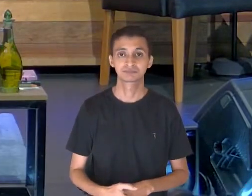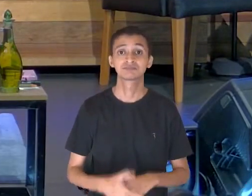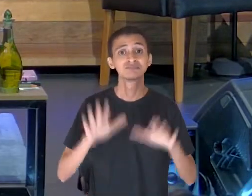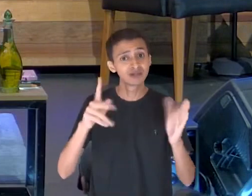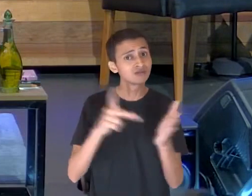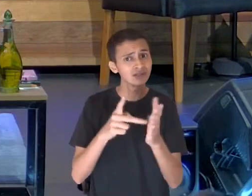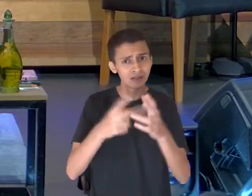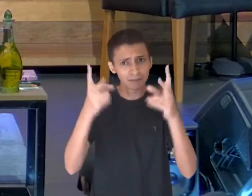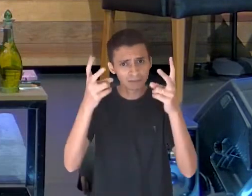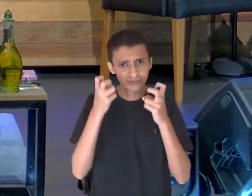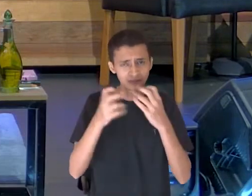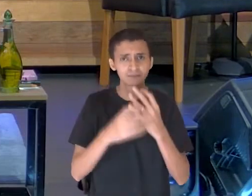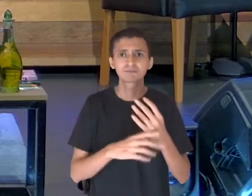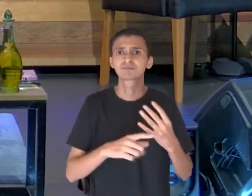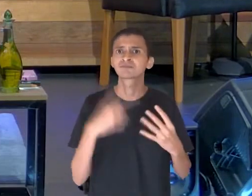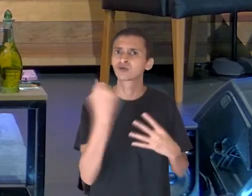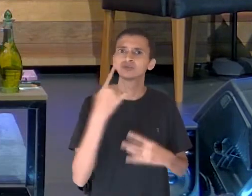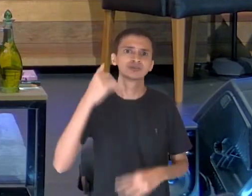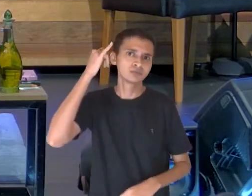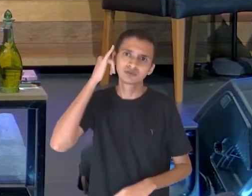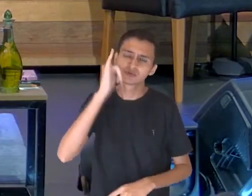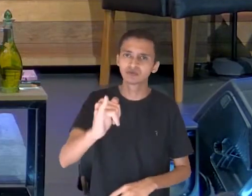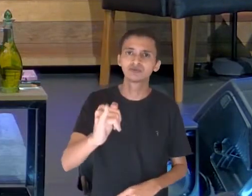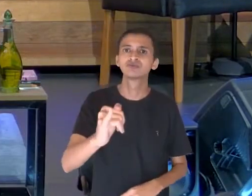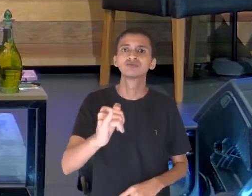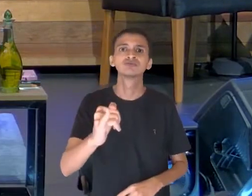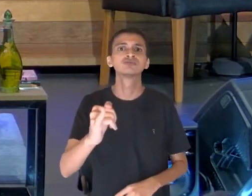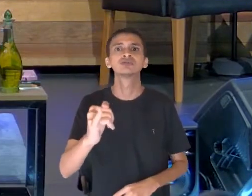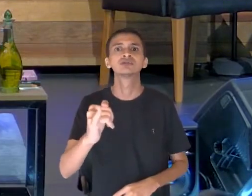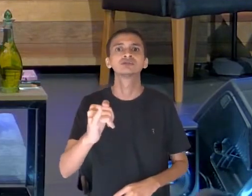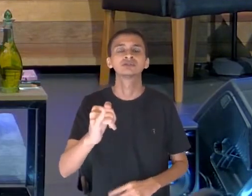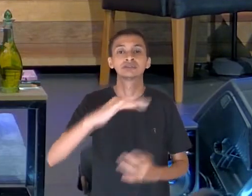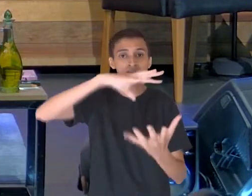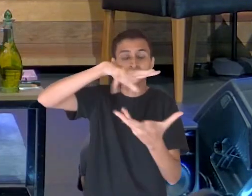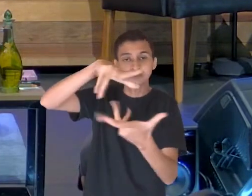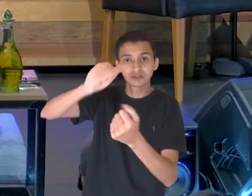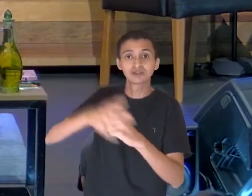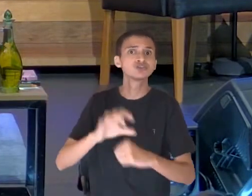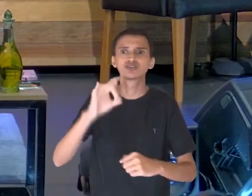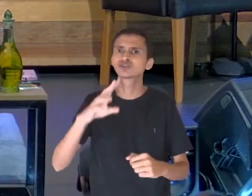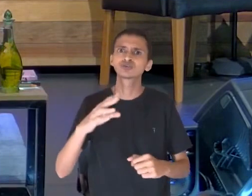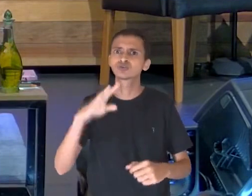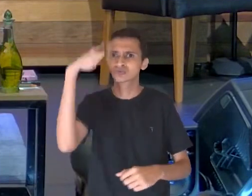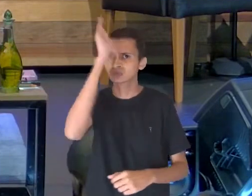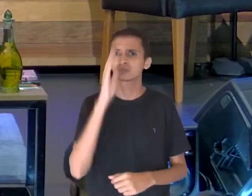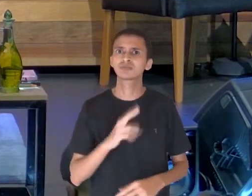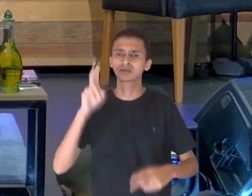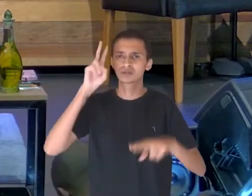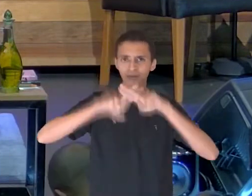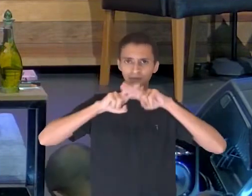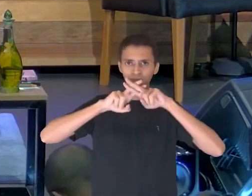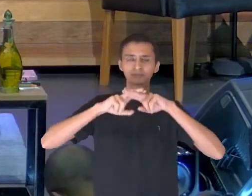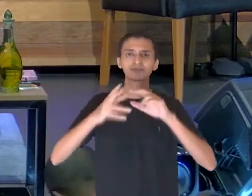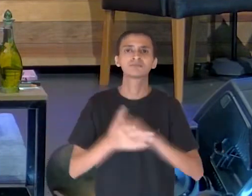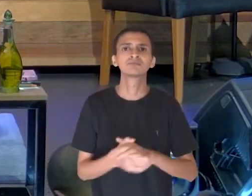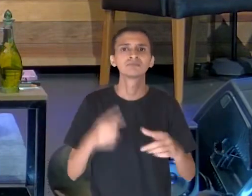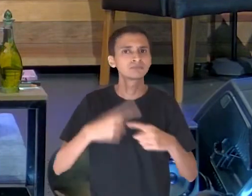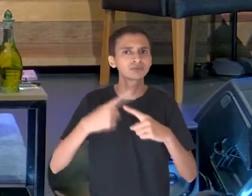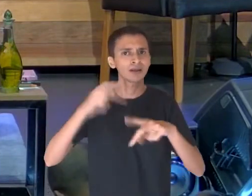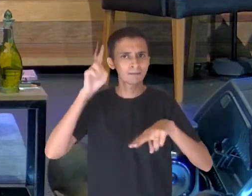Vocês já perceberam que nós somos o profetizando das nações e só o Brasil está trancado para o mundo todo? Por que trancaram os missionários aqui